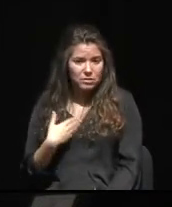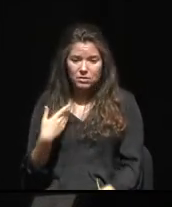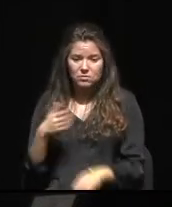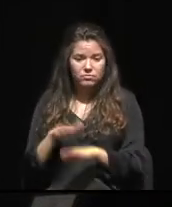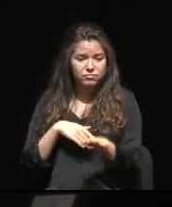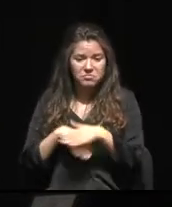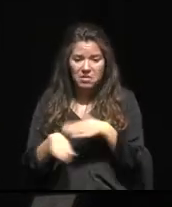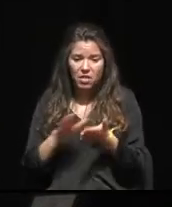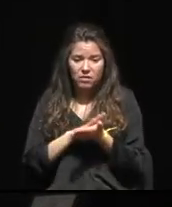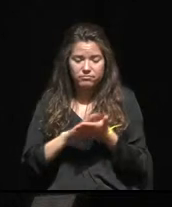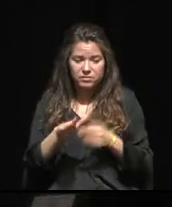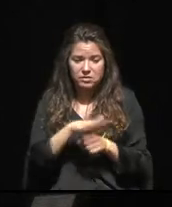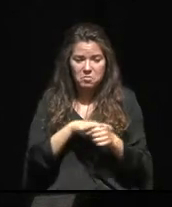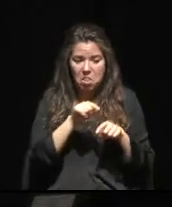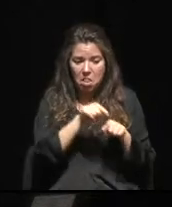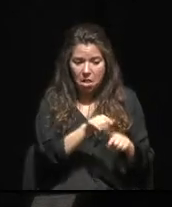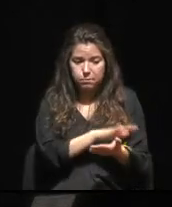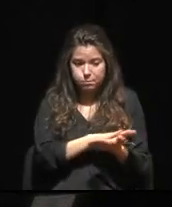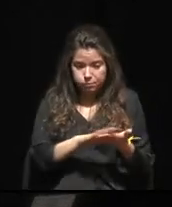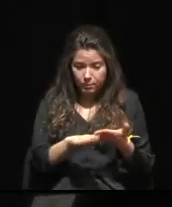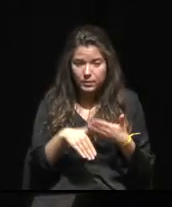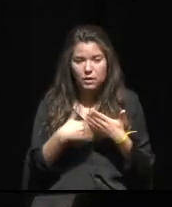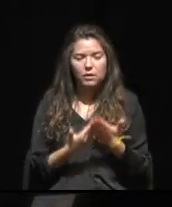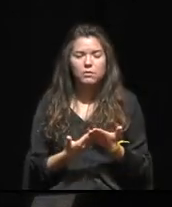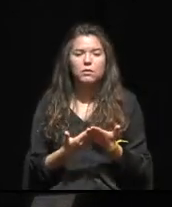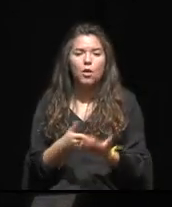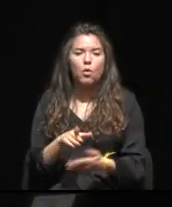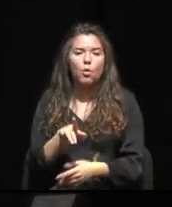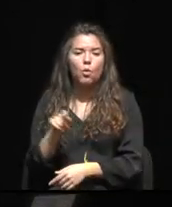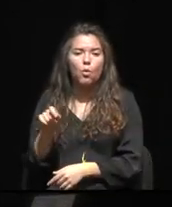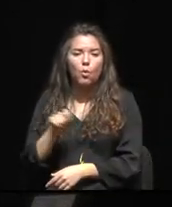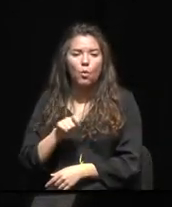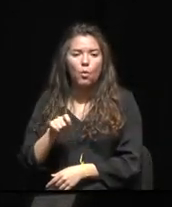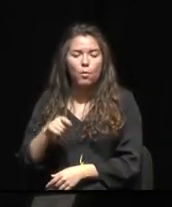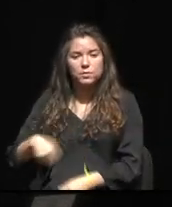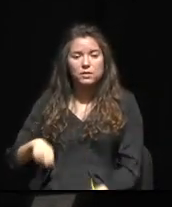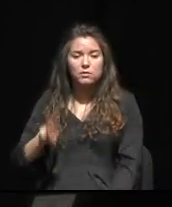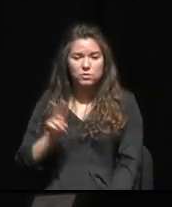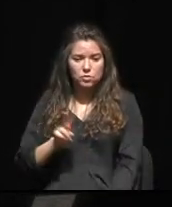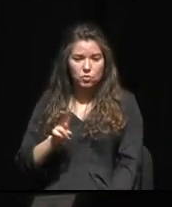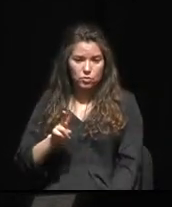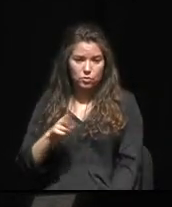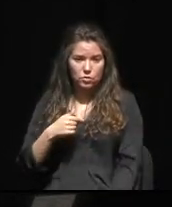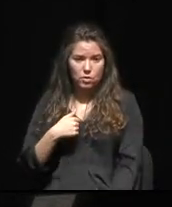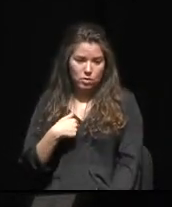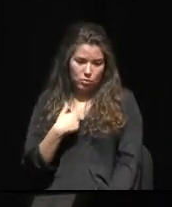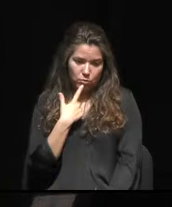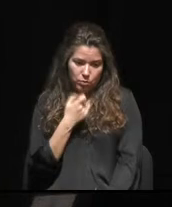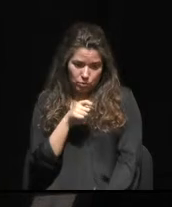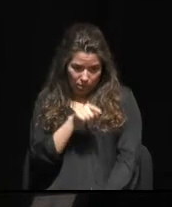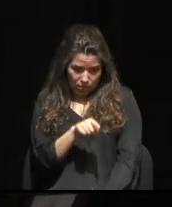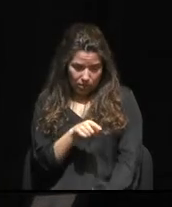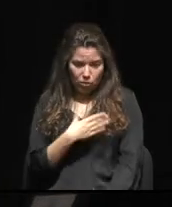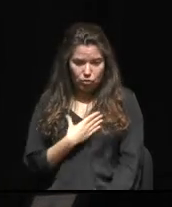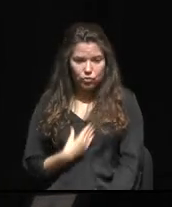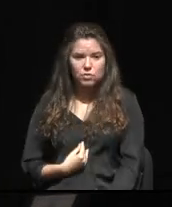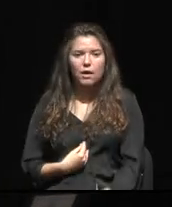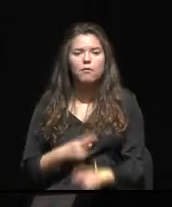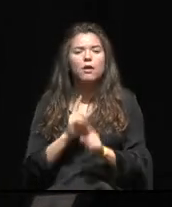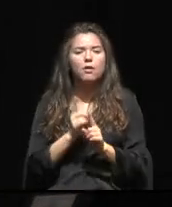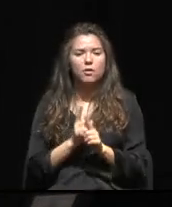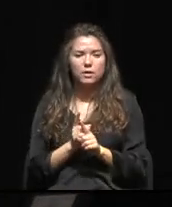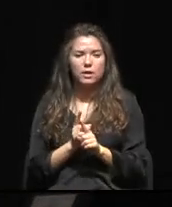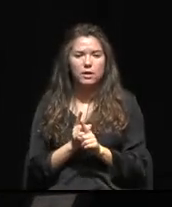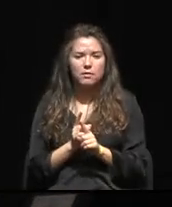à aquele espaço e portanto desde logo o sor vice-presidente da câmara a pergunta que eu que eu gostava de lhe fazer é a seguinte